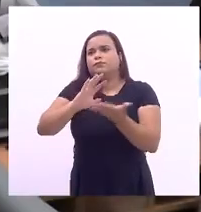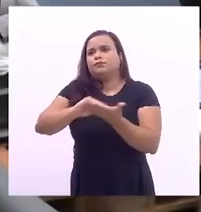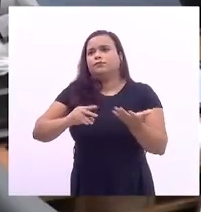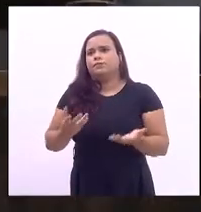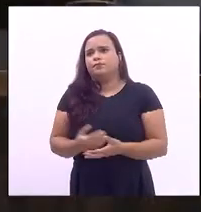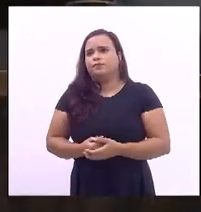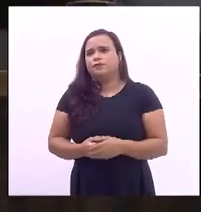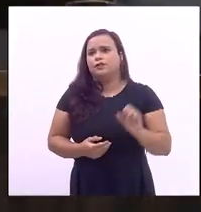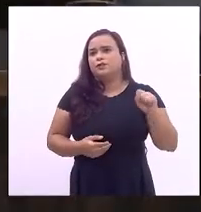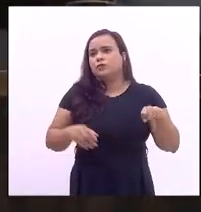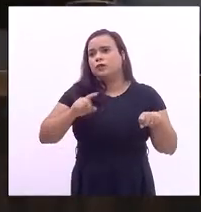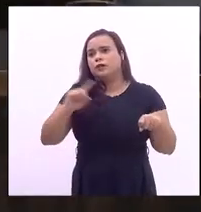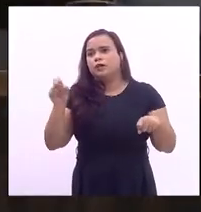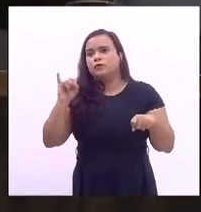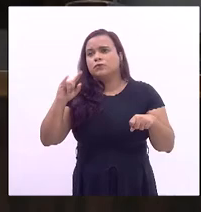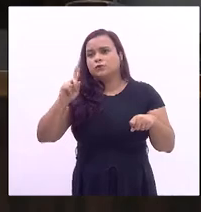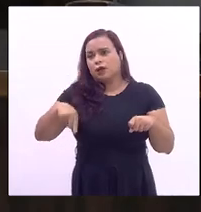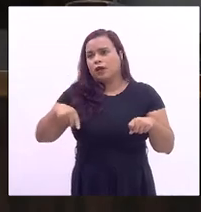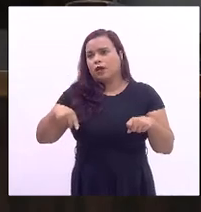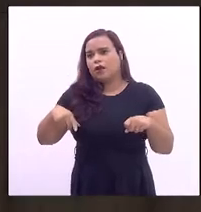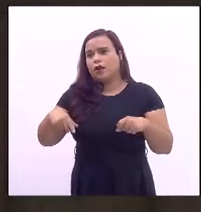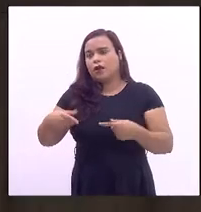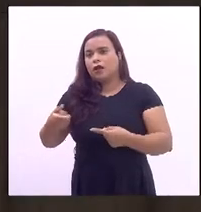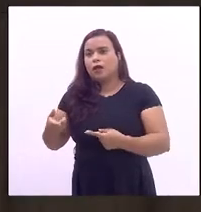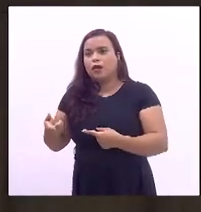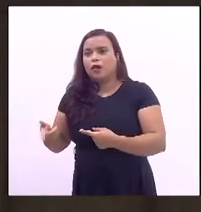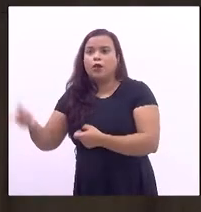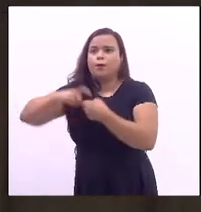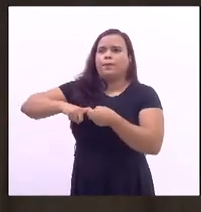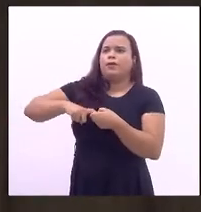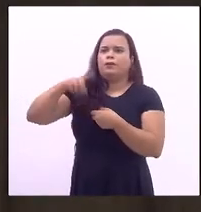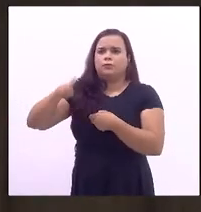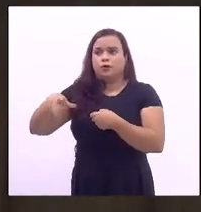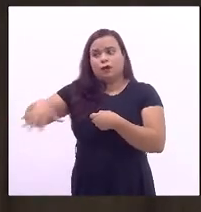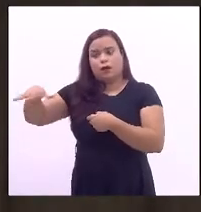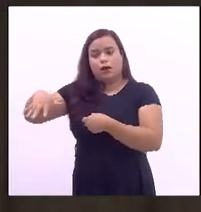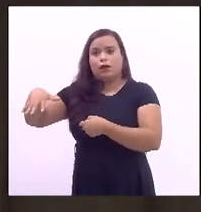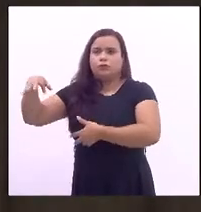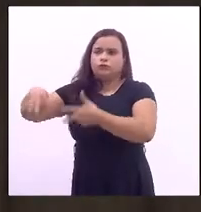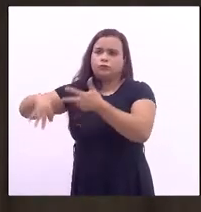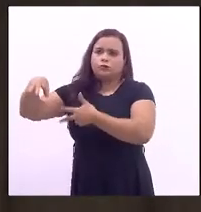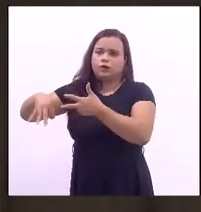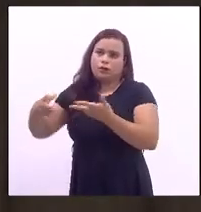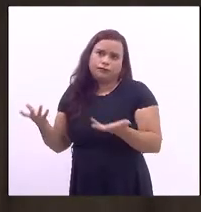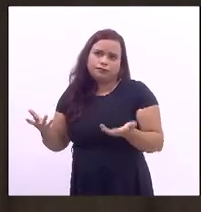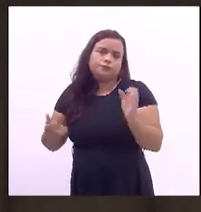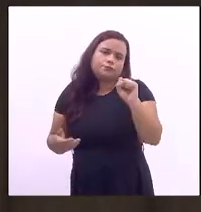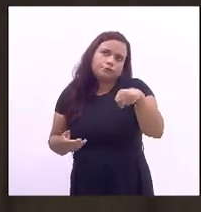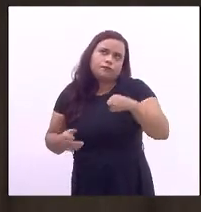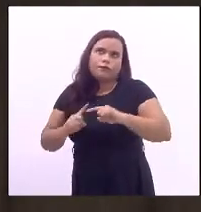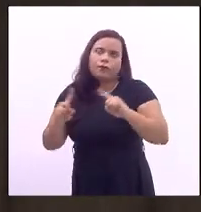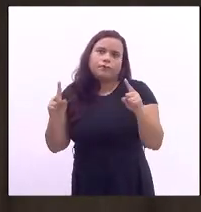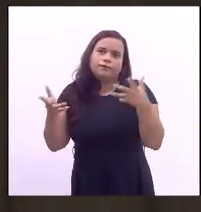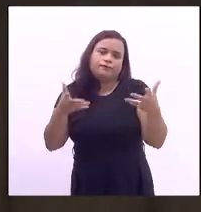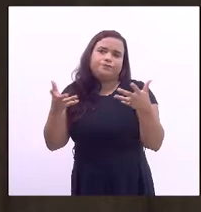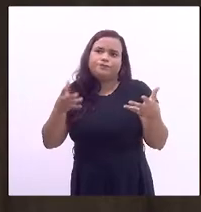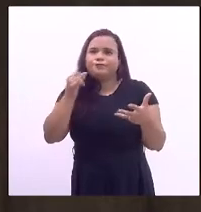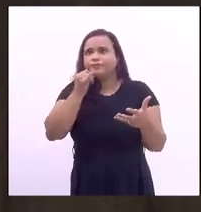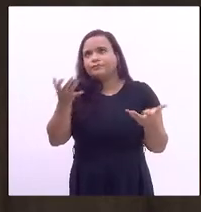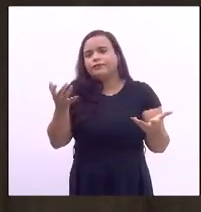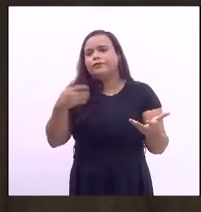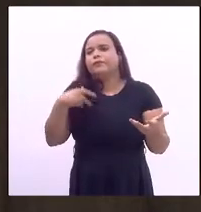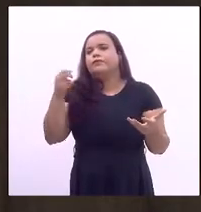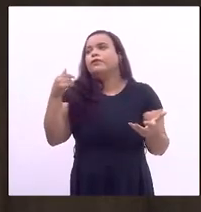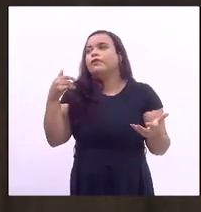sim ou não se a recuperação é o judiciário né sim mas residente se eu consigo entrar